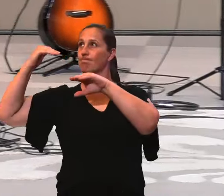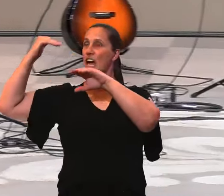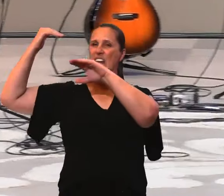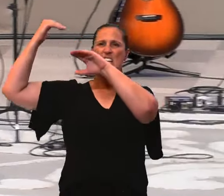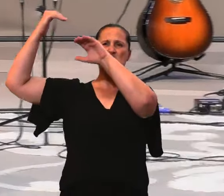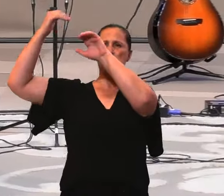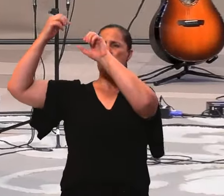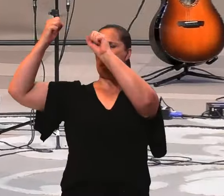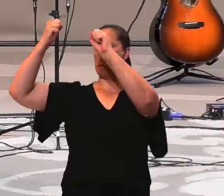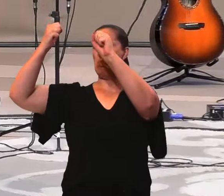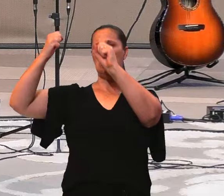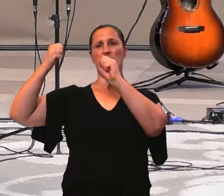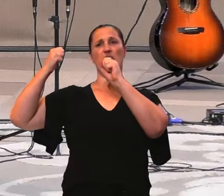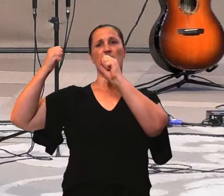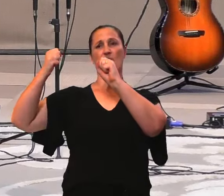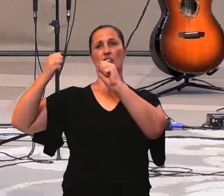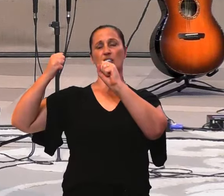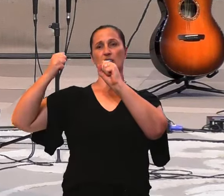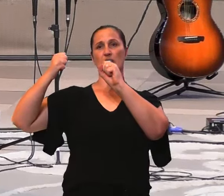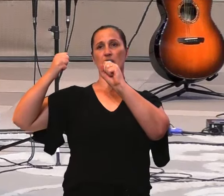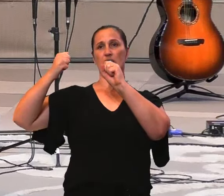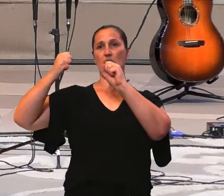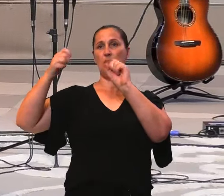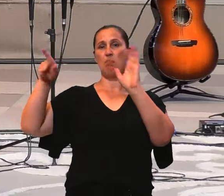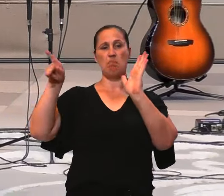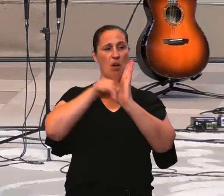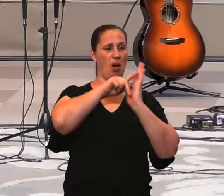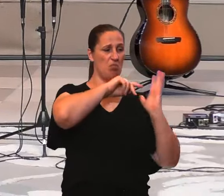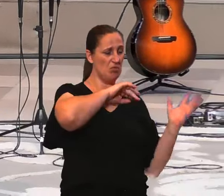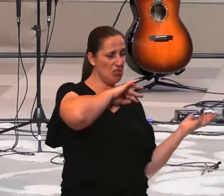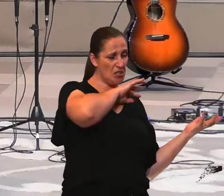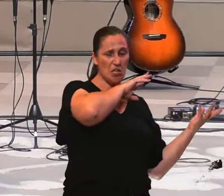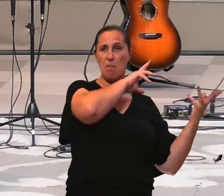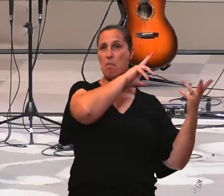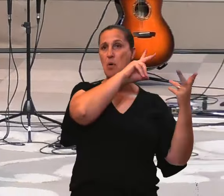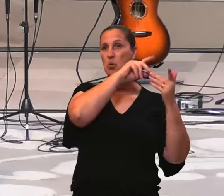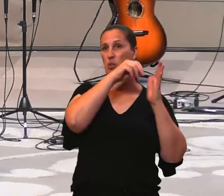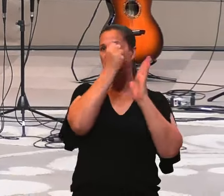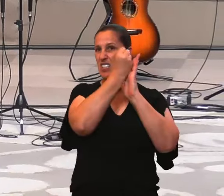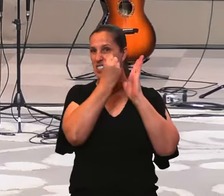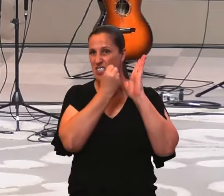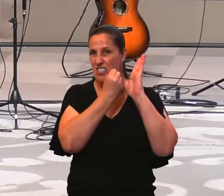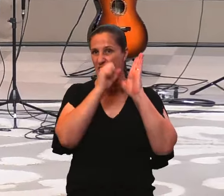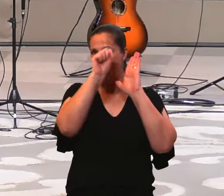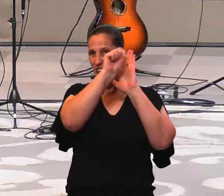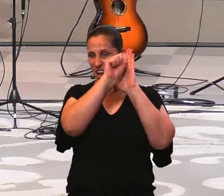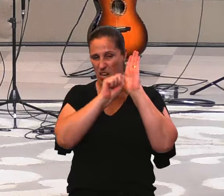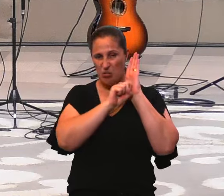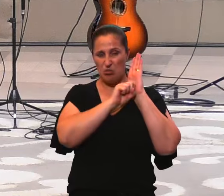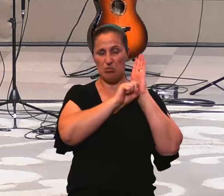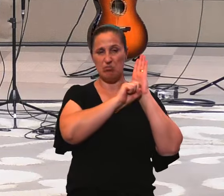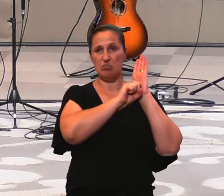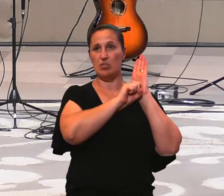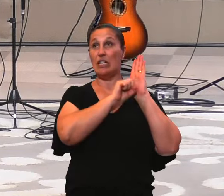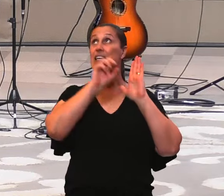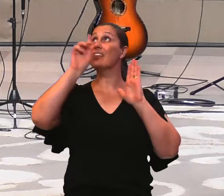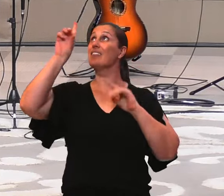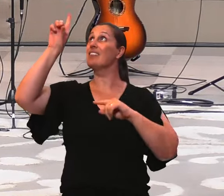todo o poder que se nomeia neste século e no vindouro e Deus colocou